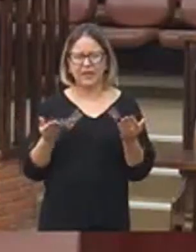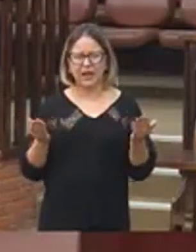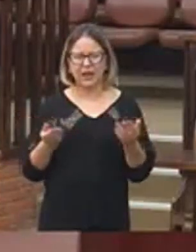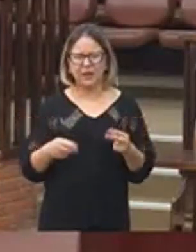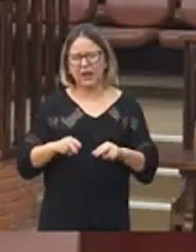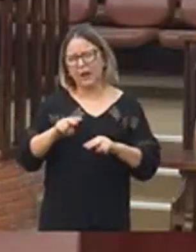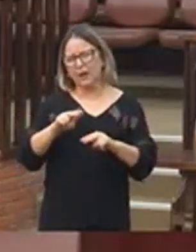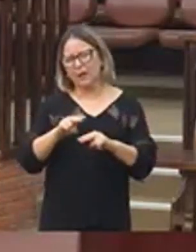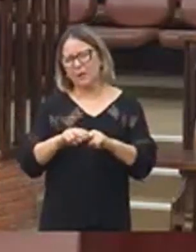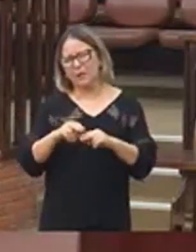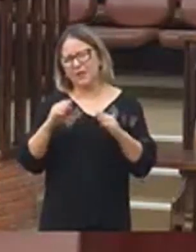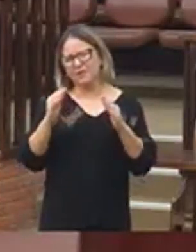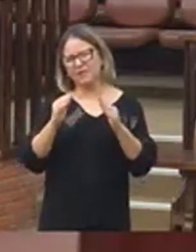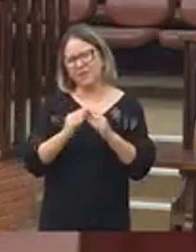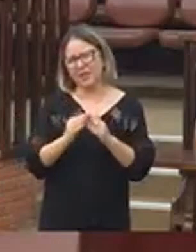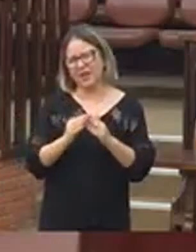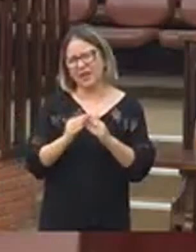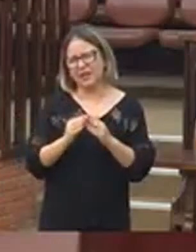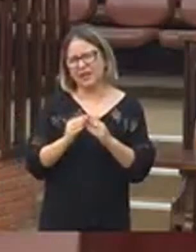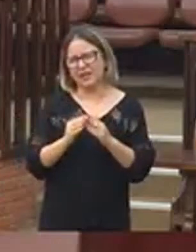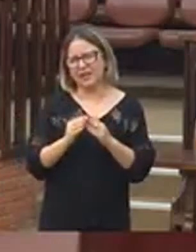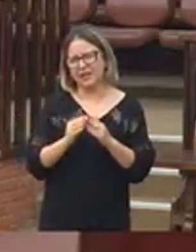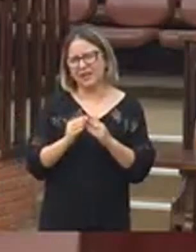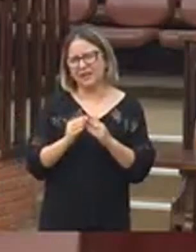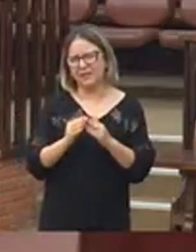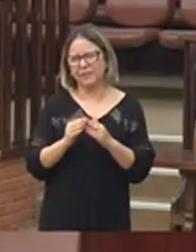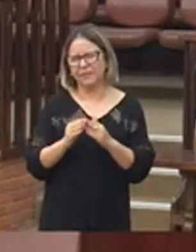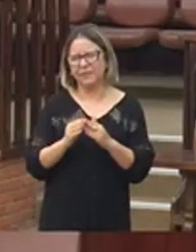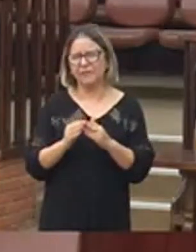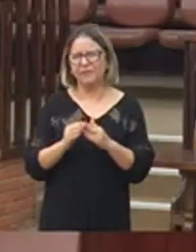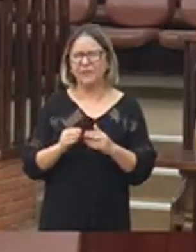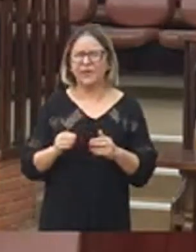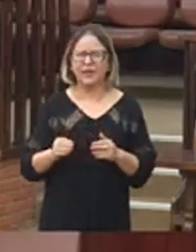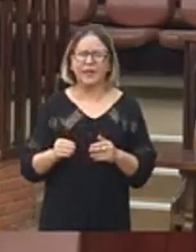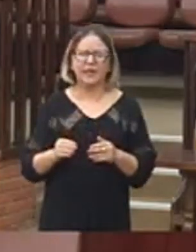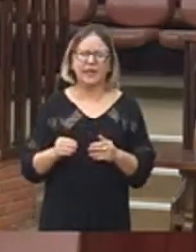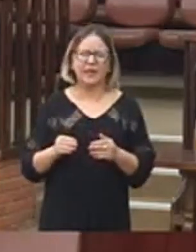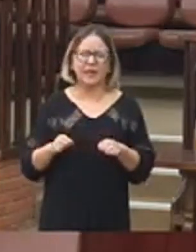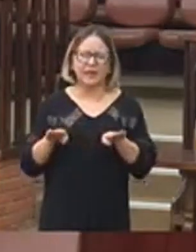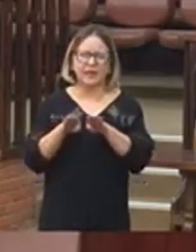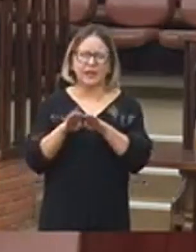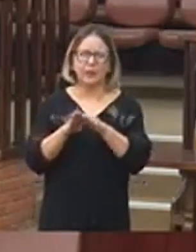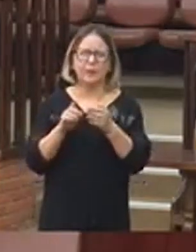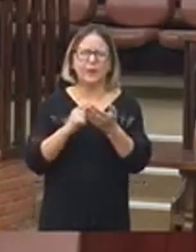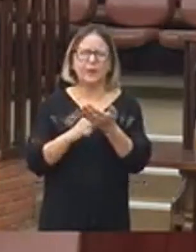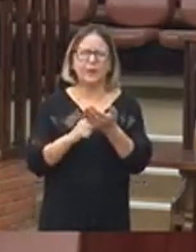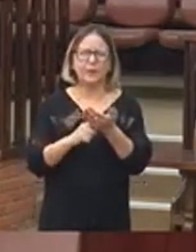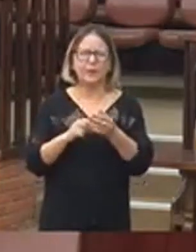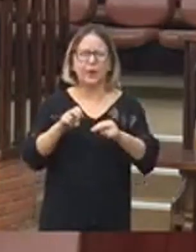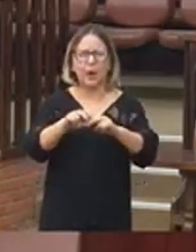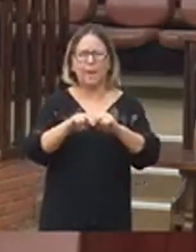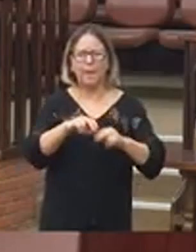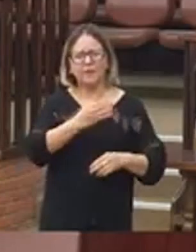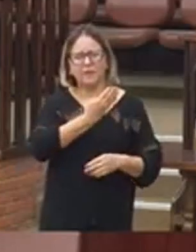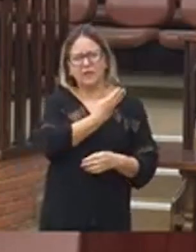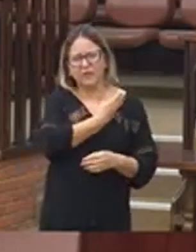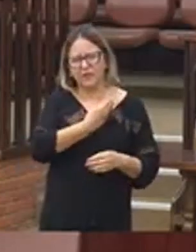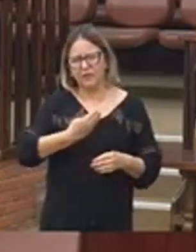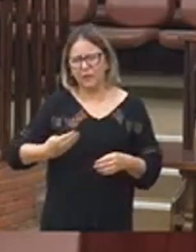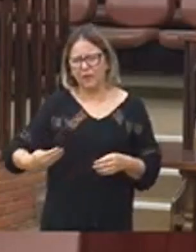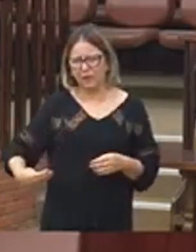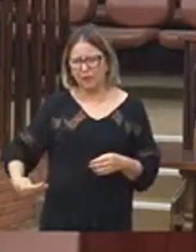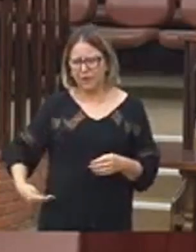poder trabalhar. Pai, também pelos governantes, por aqueles que estão